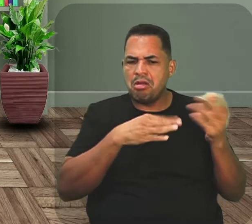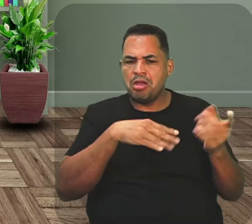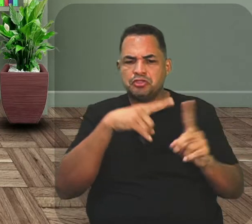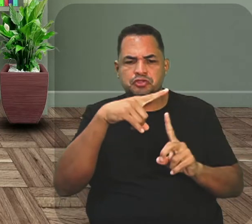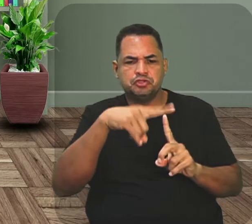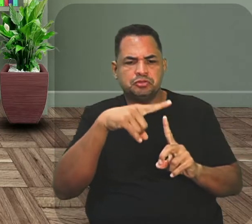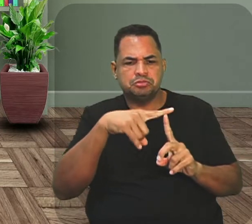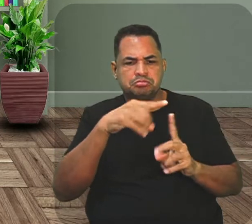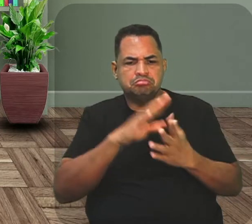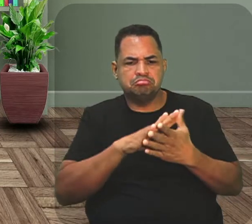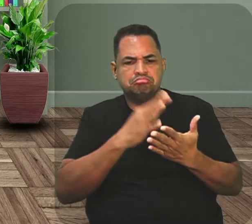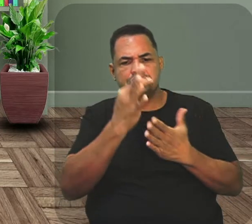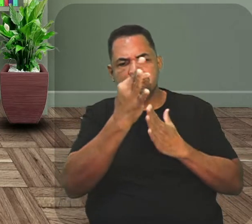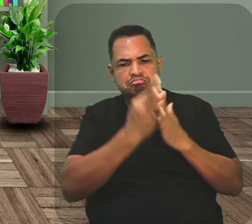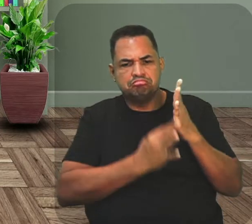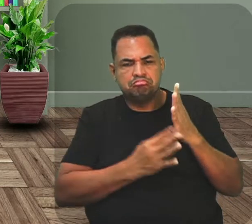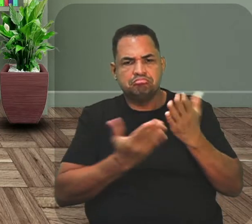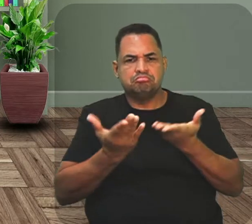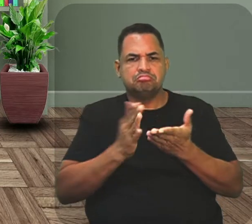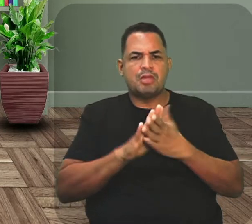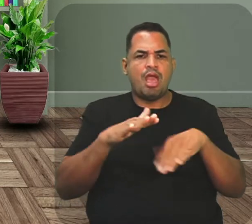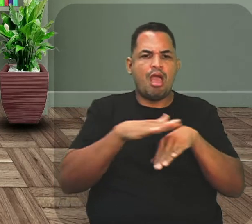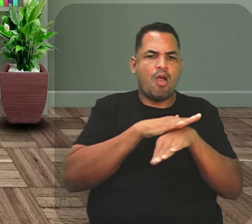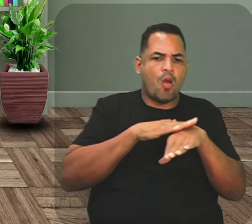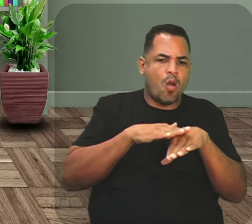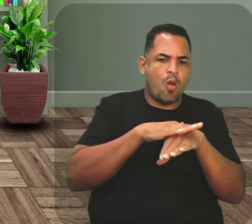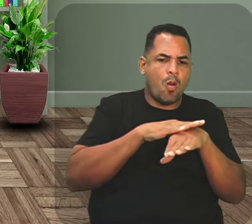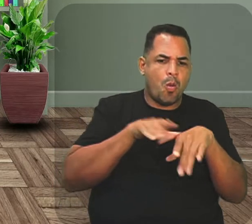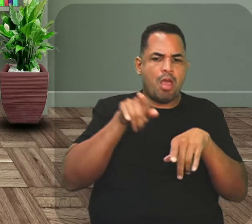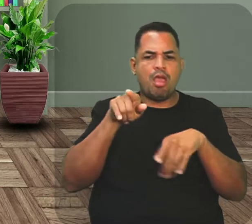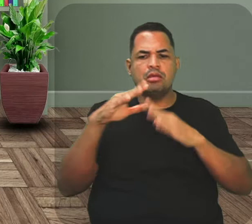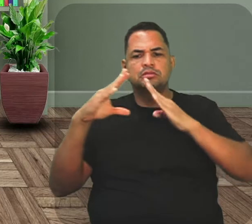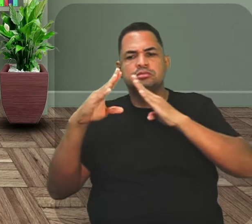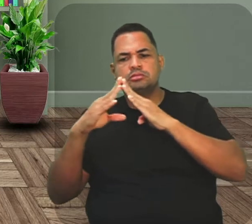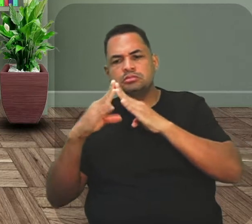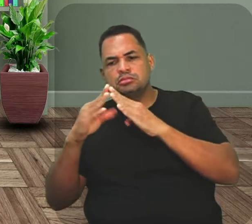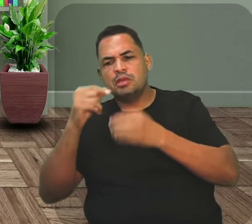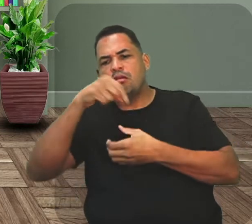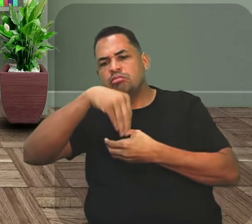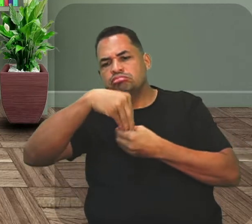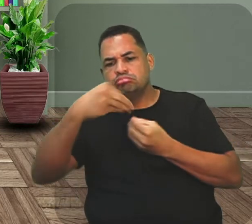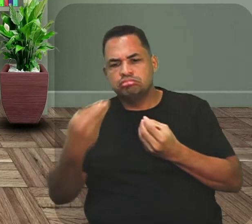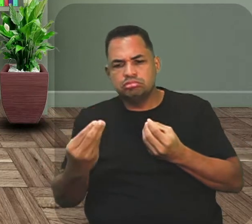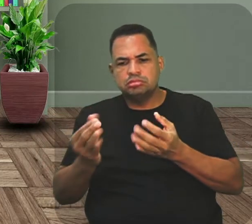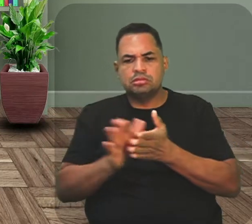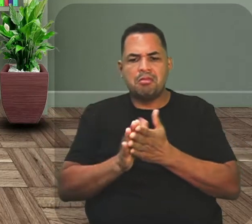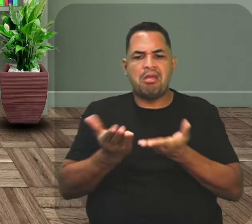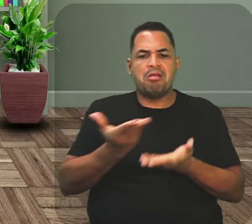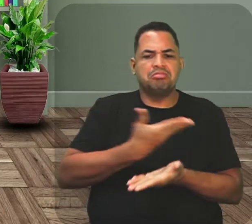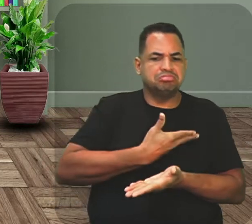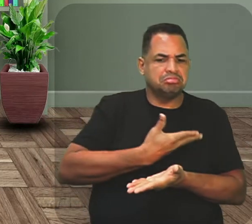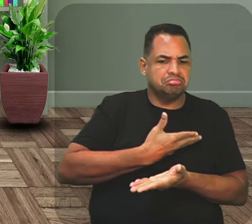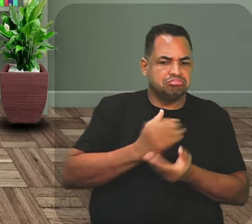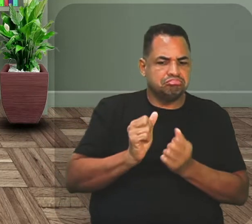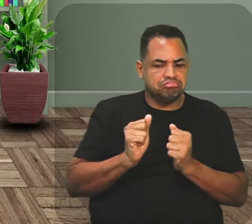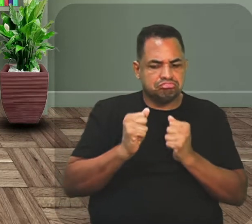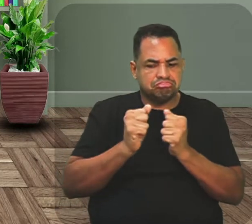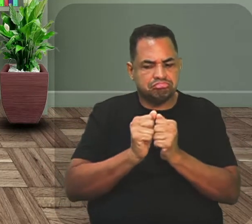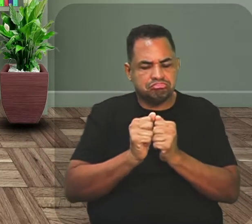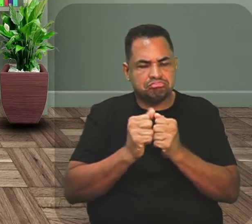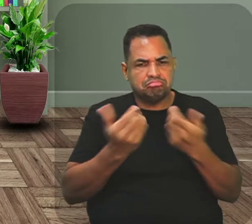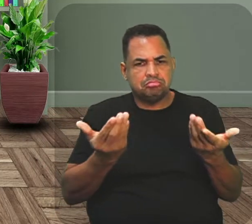faz aquele papo legal, que conversa aí em casa, fora, com os amigos, né? Então,